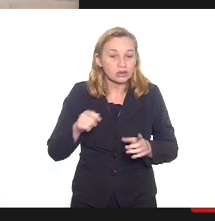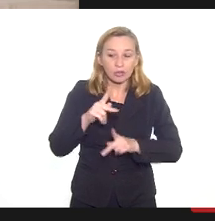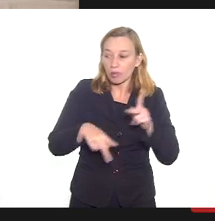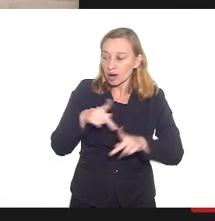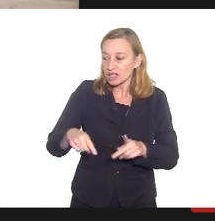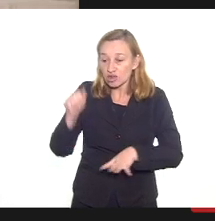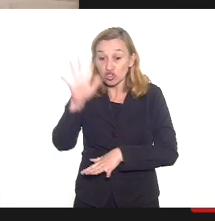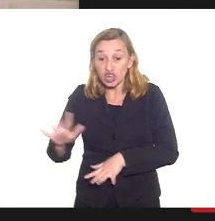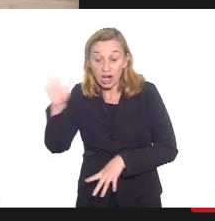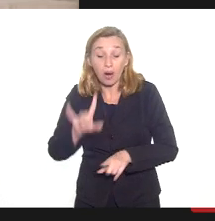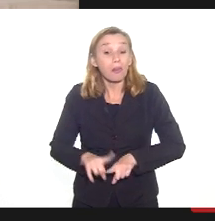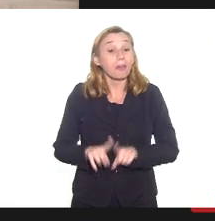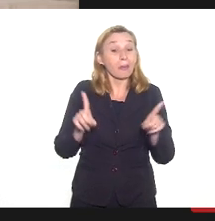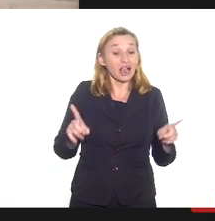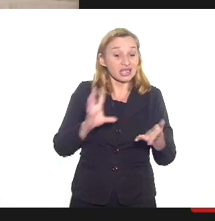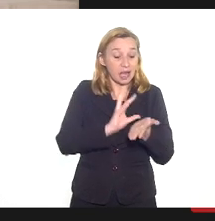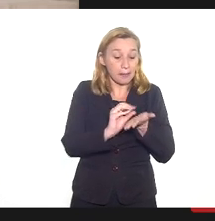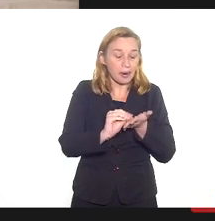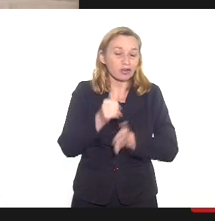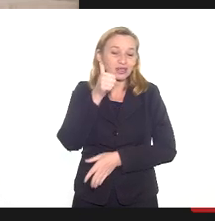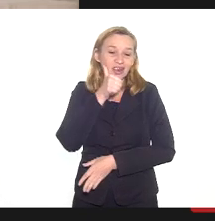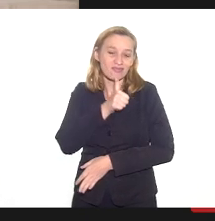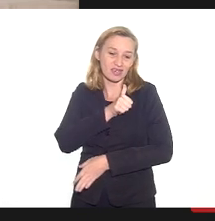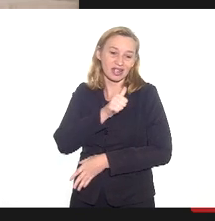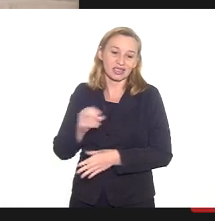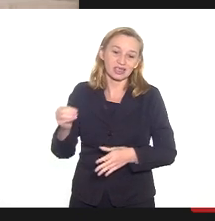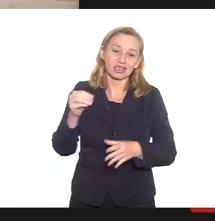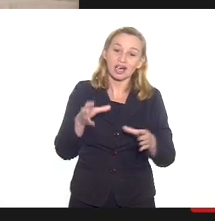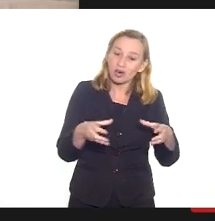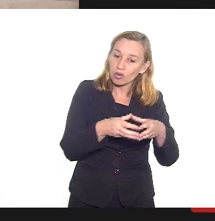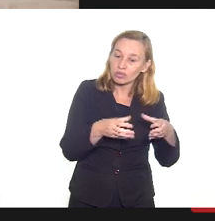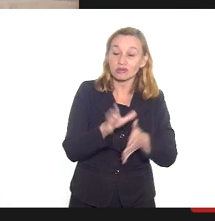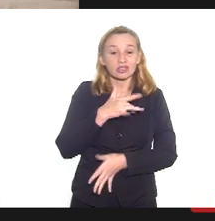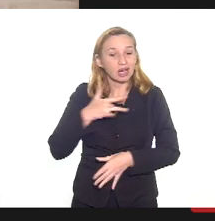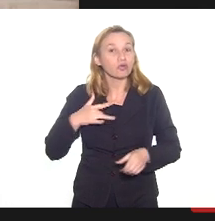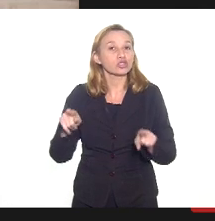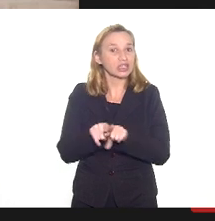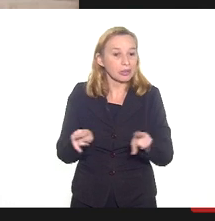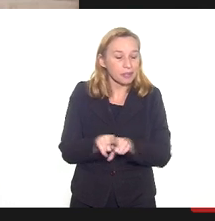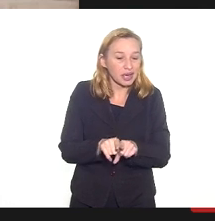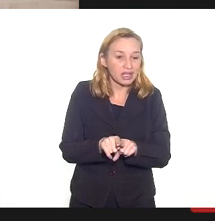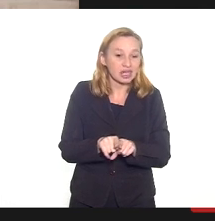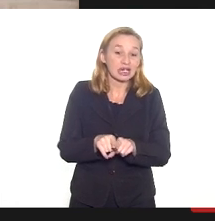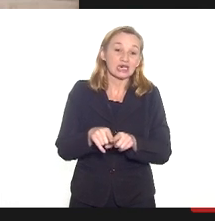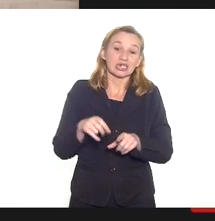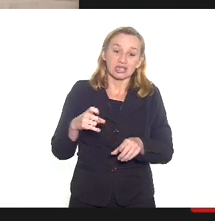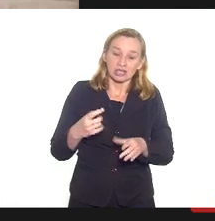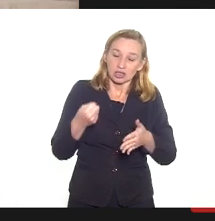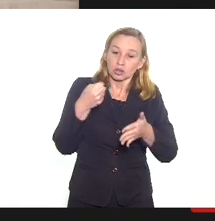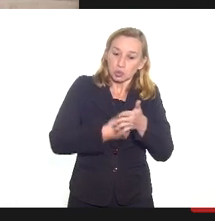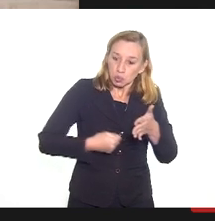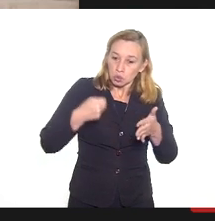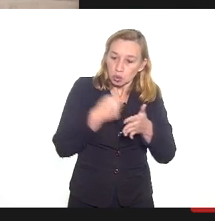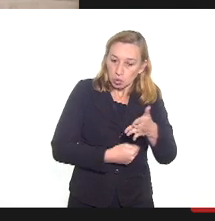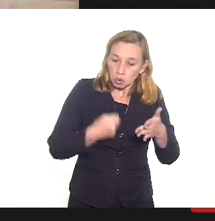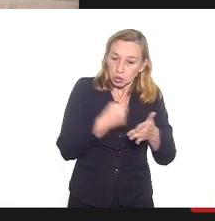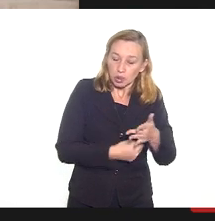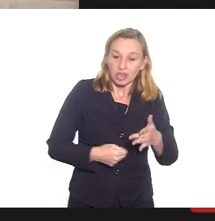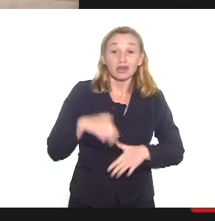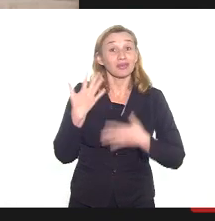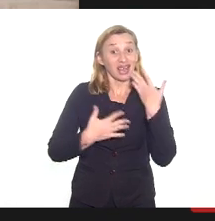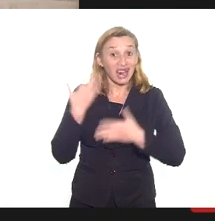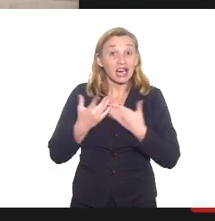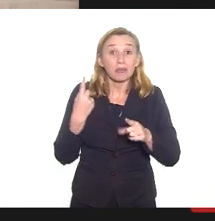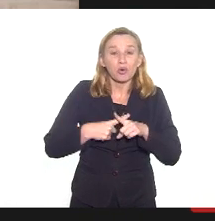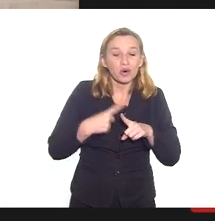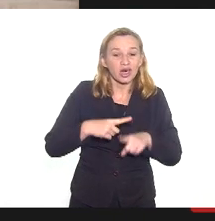geral, mas a pauta da mulher na Comissão de Saúde também tem sido árdua e constante. Isso muito me alegra, porque